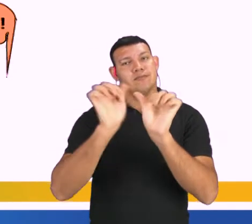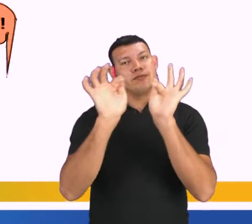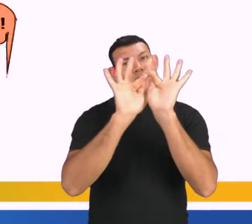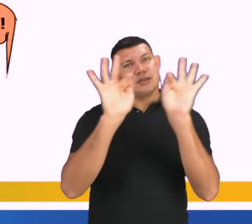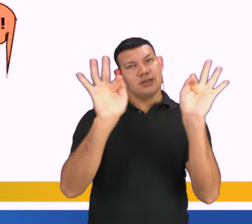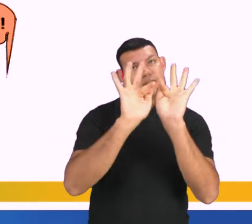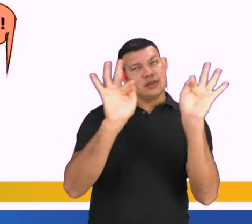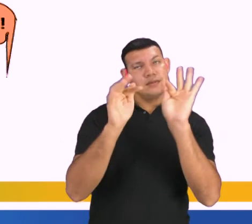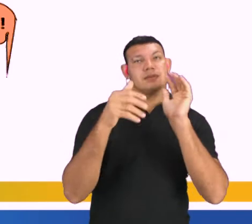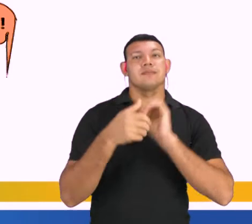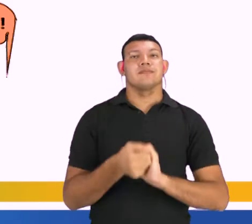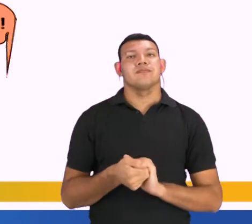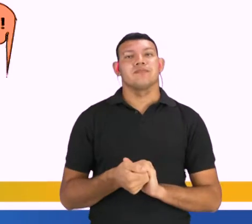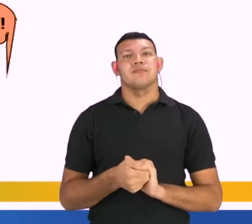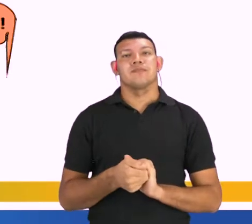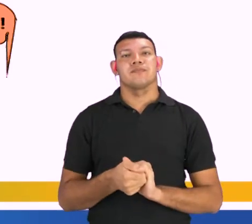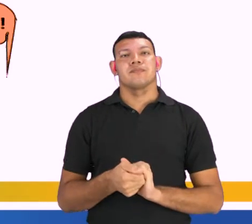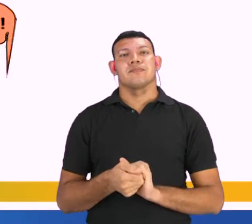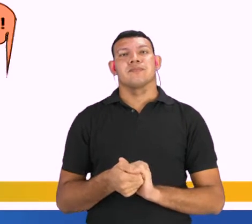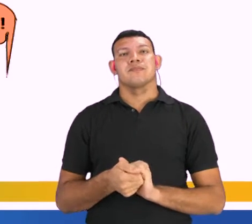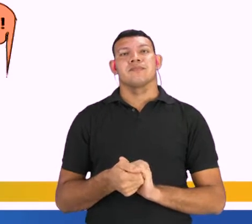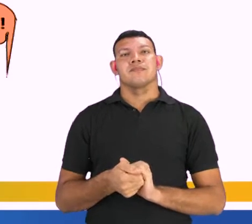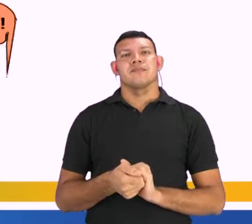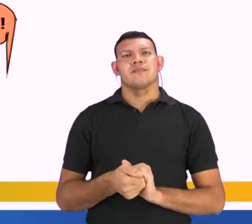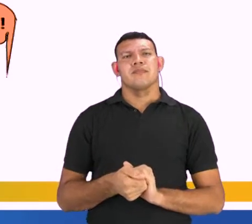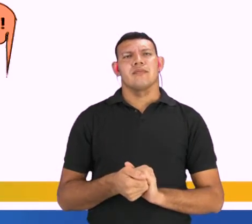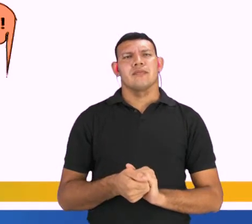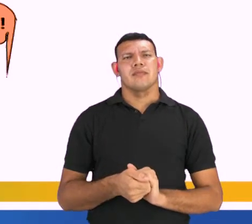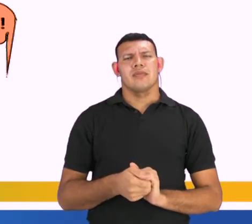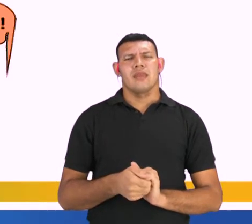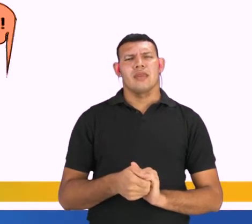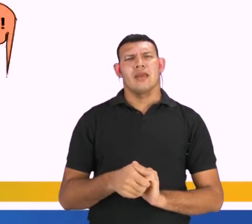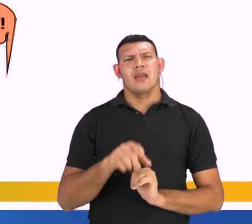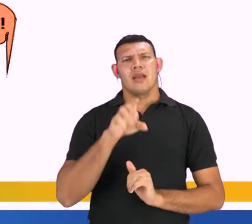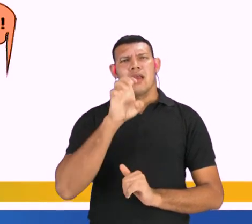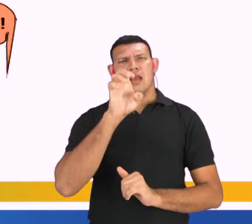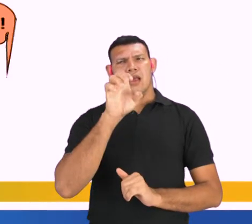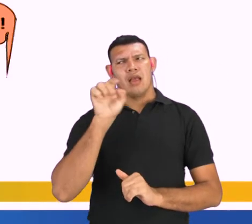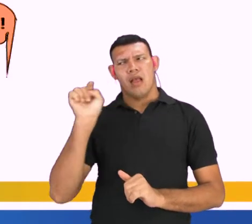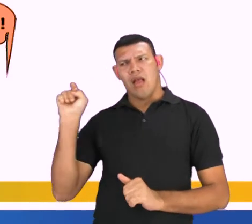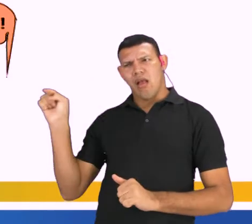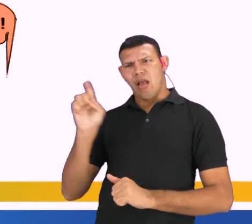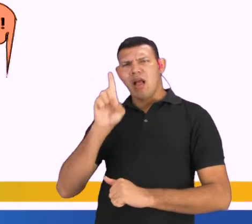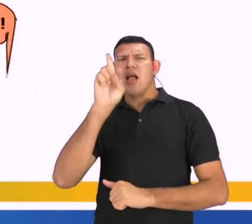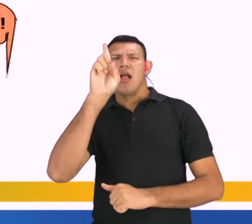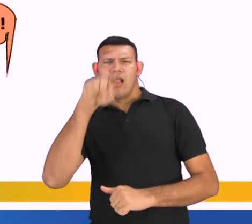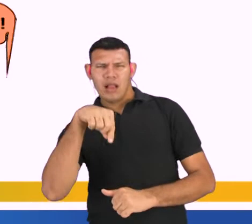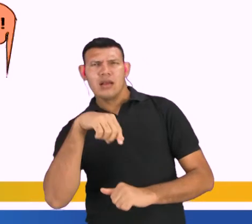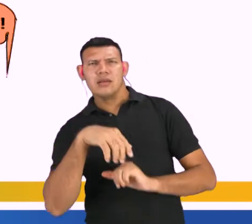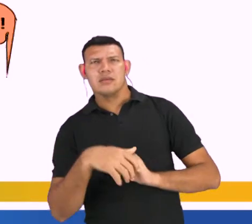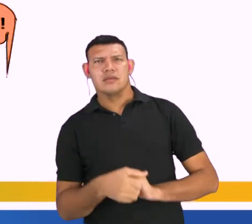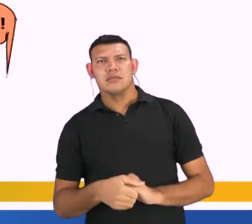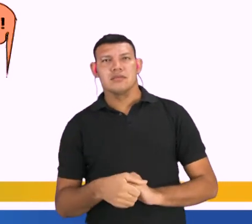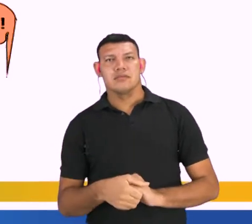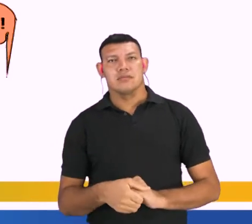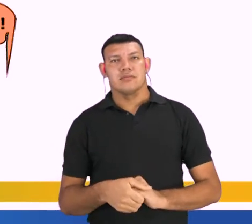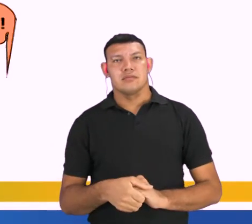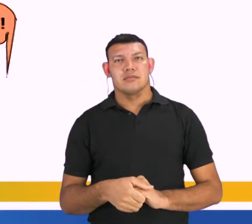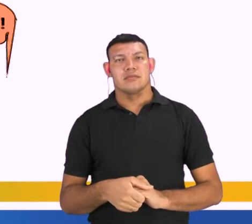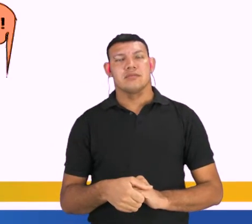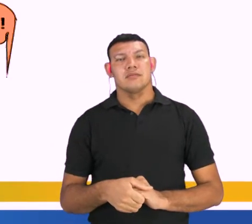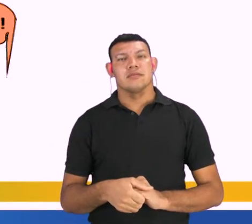uma frase. Por exemplo, aqui, ó, na primeira é ela. Aqui a interrogação, vocês sabem muito